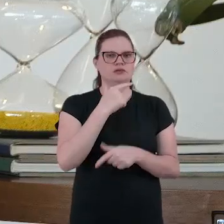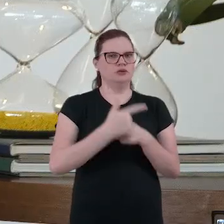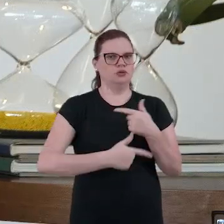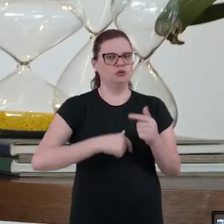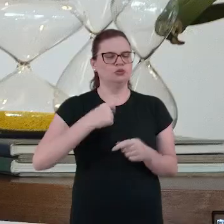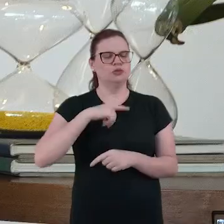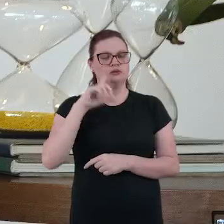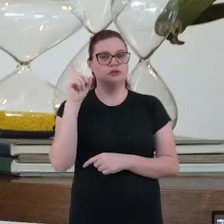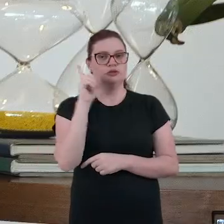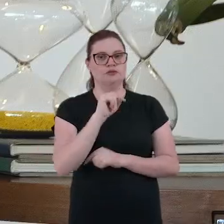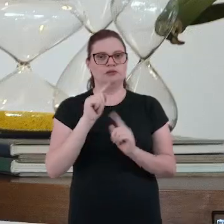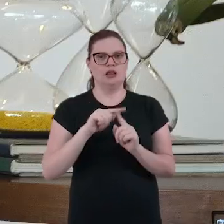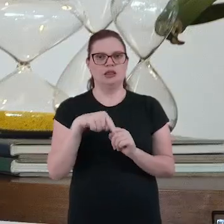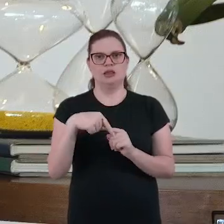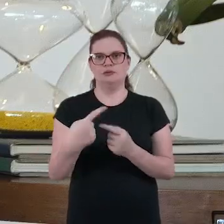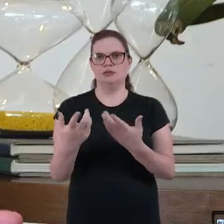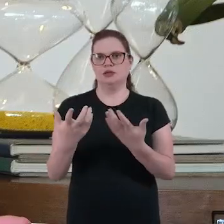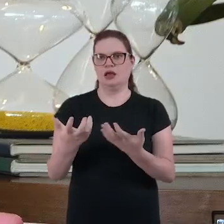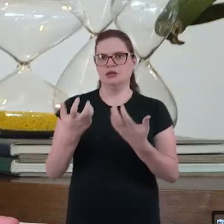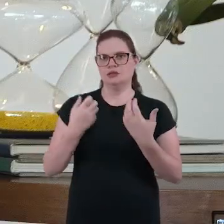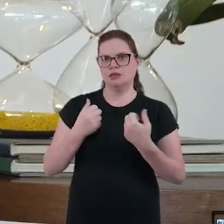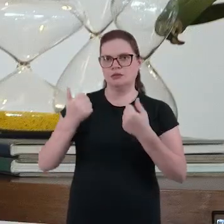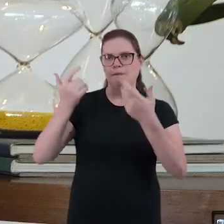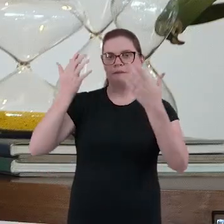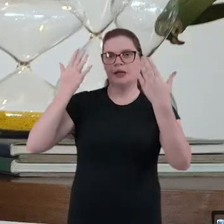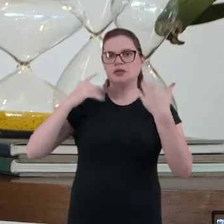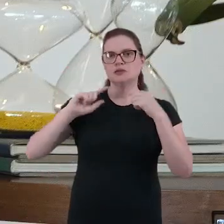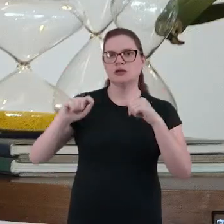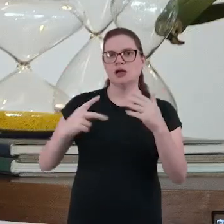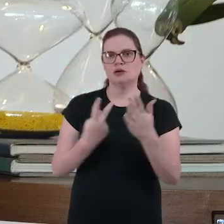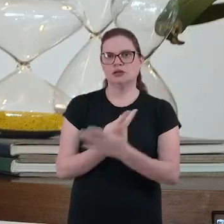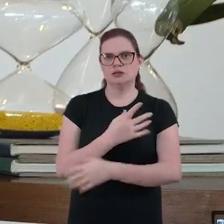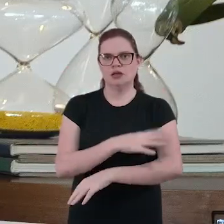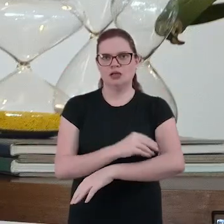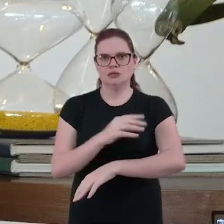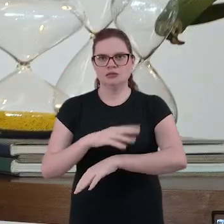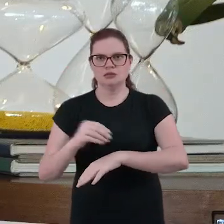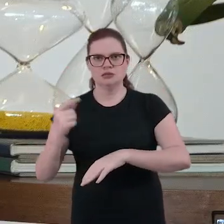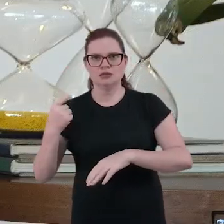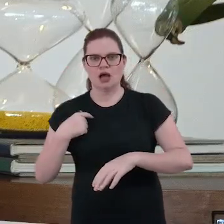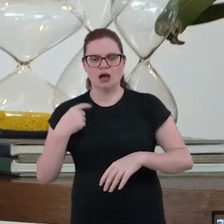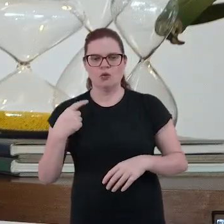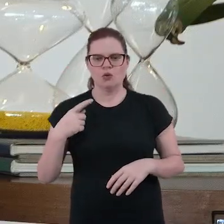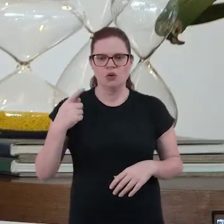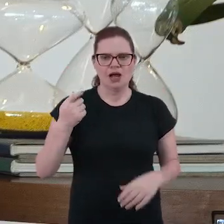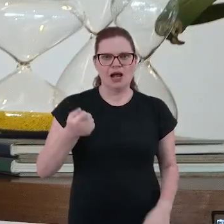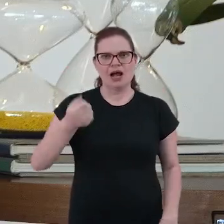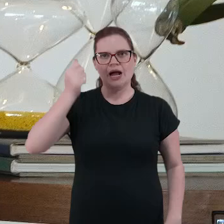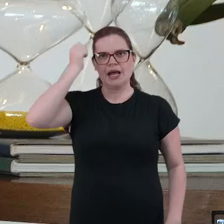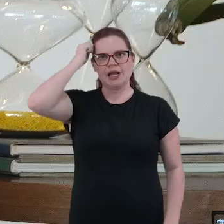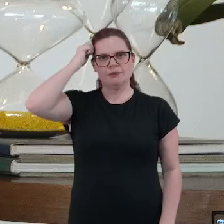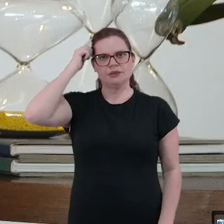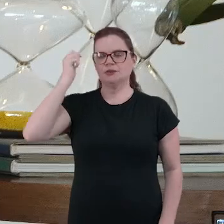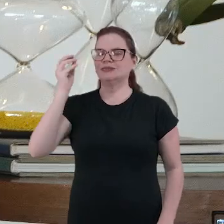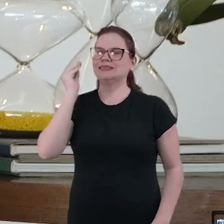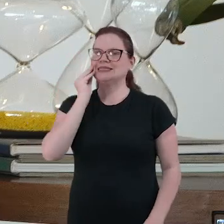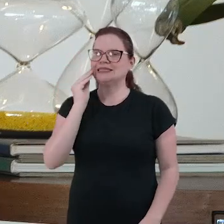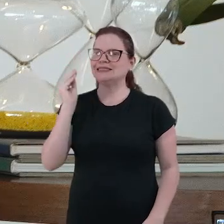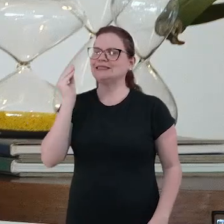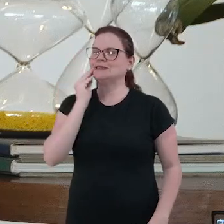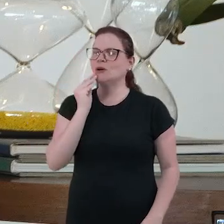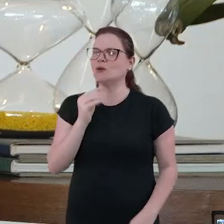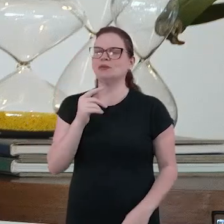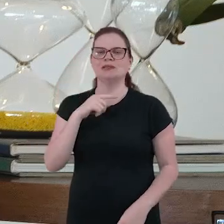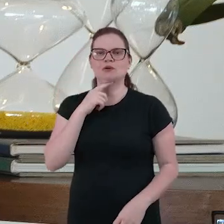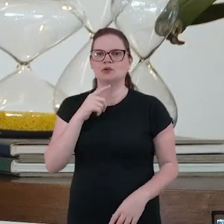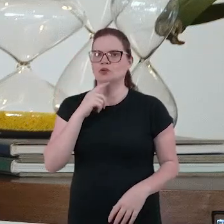porque quando ele recebe a bênção, o seu irmão Esaú, ele não achou lugar de arrependimento, ainda que com choro buscou,